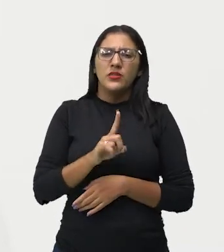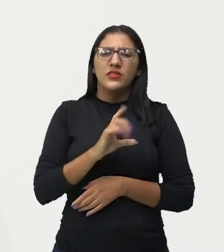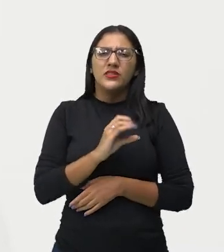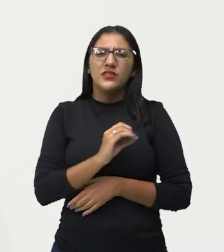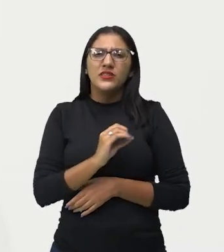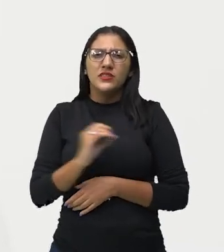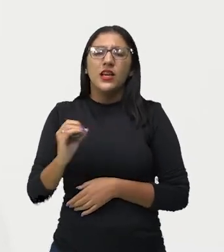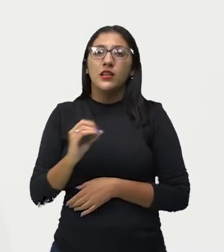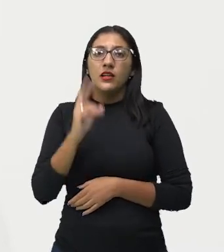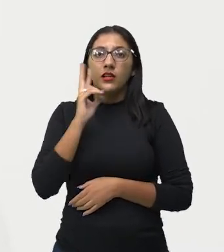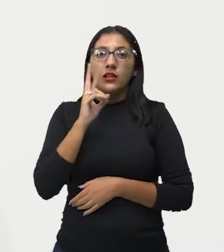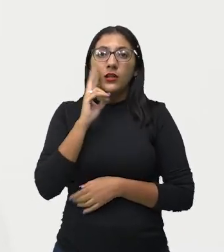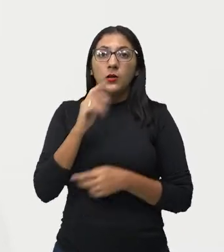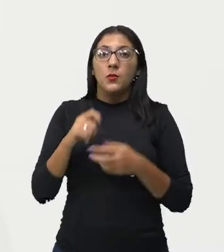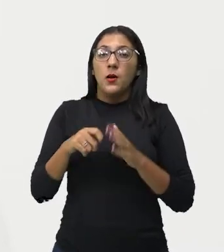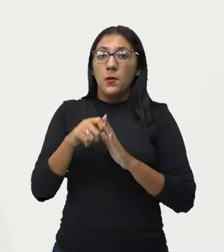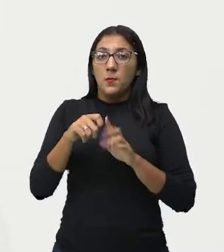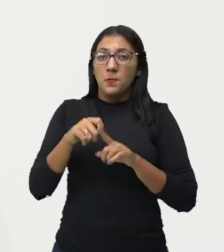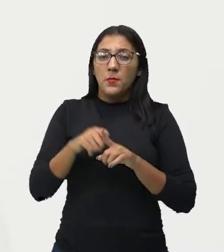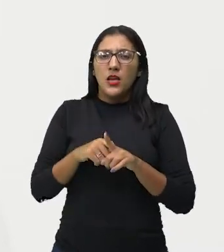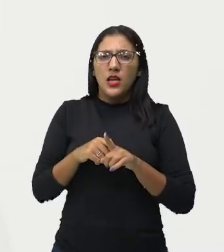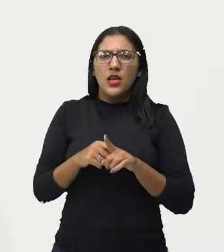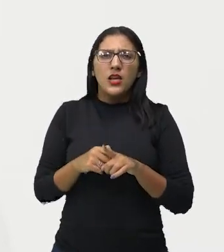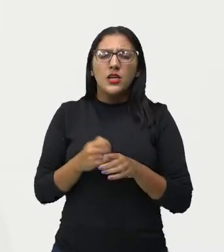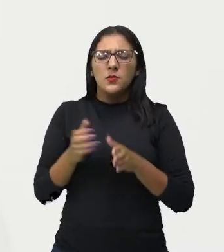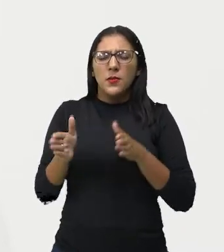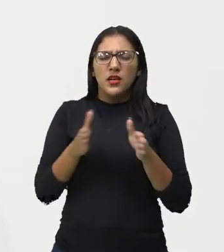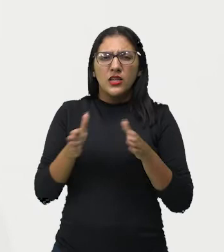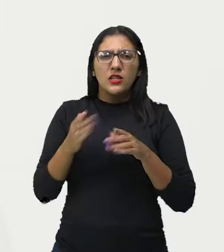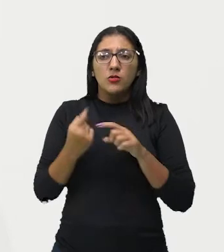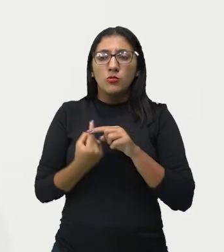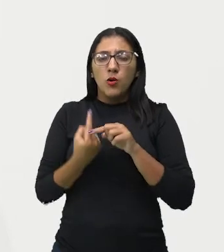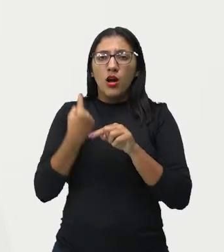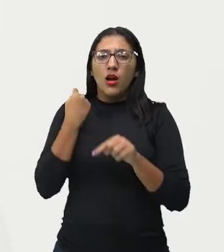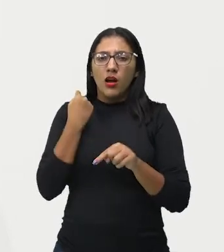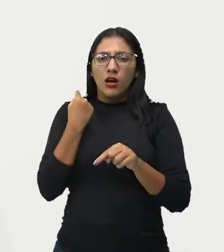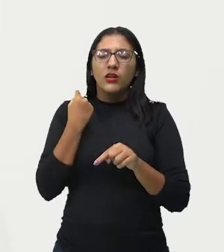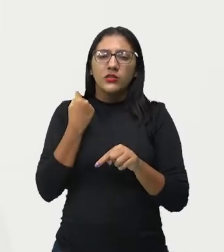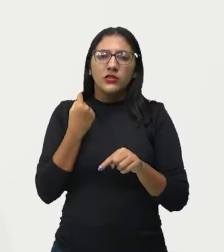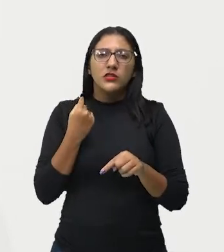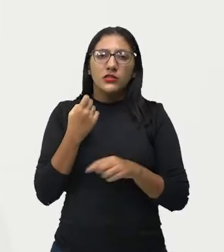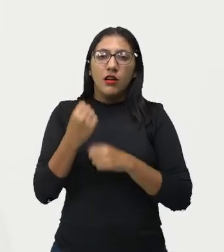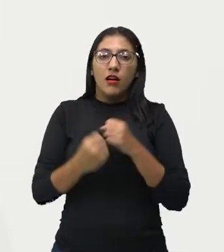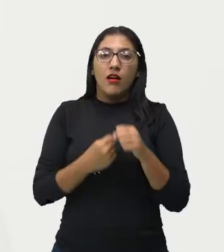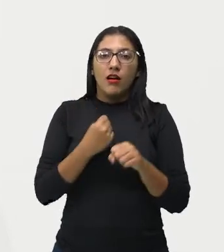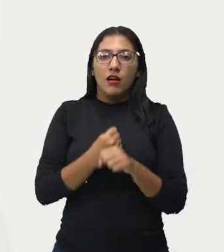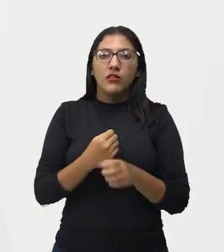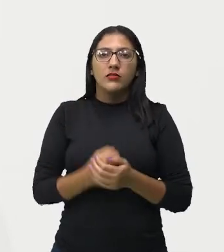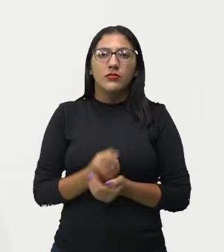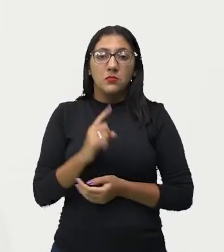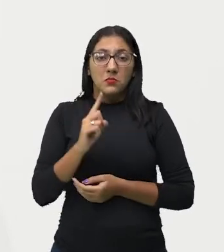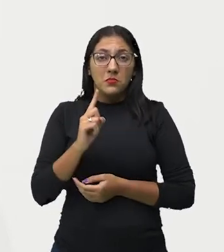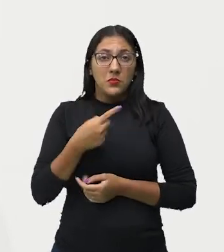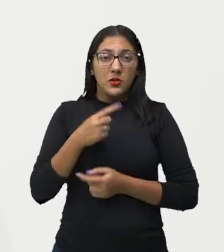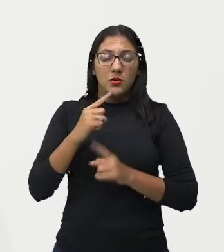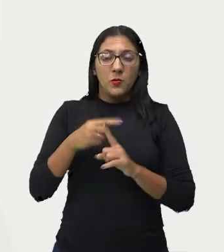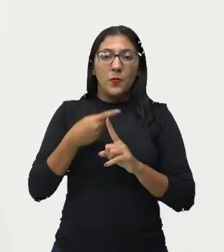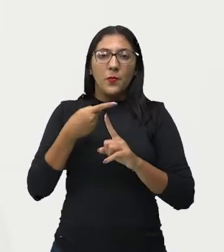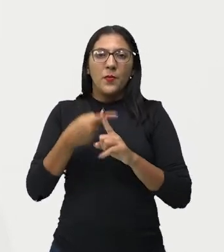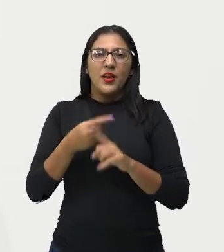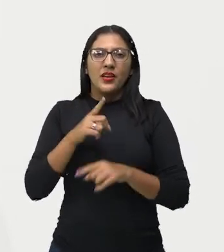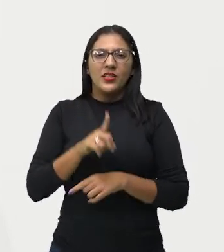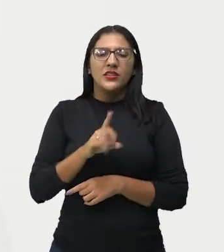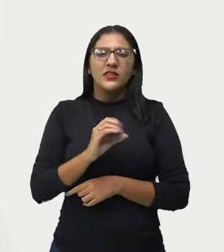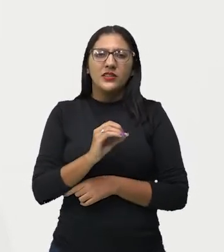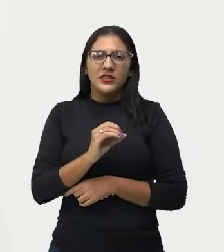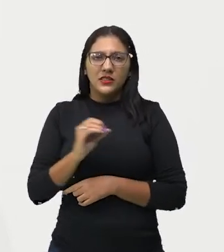ele tem o rendimento que foi do primeiro ano, né? Que foi 1.000 mais, vou melhorar